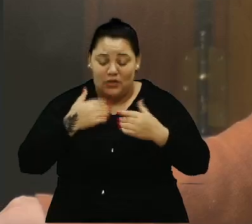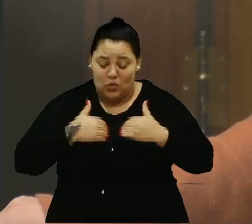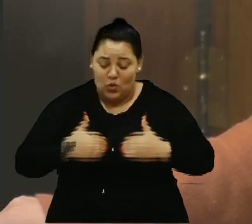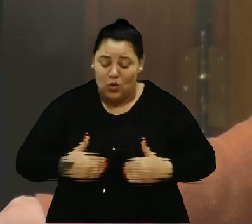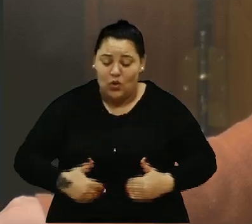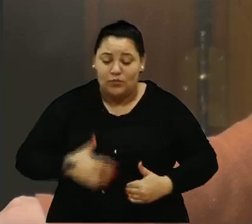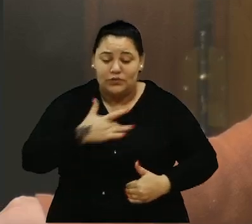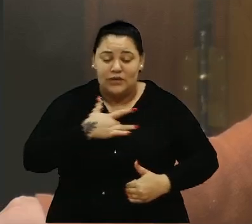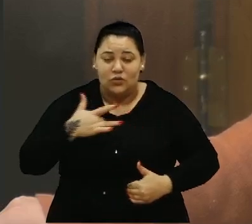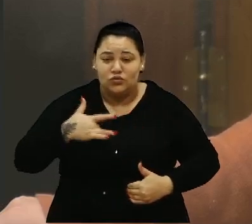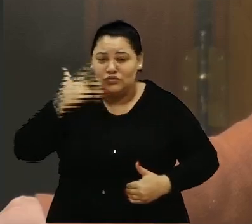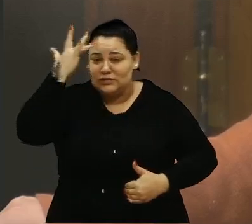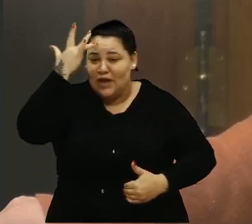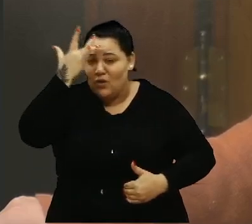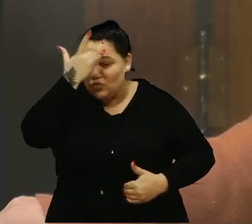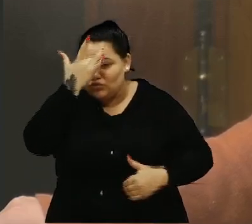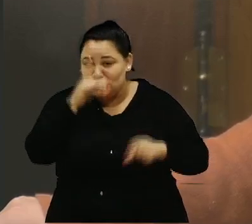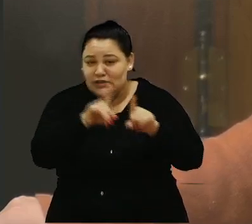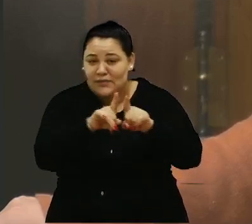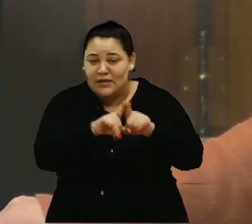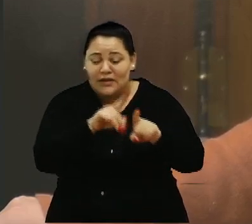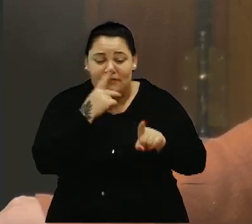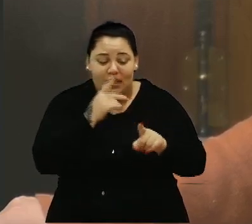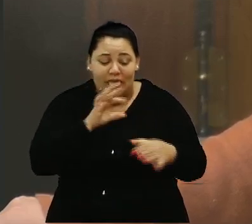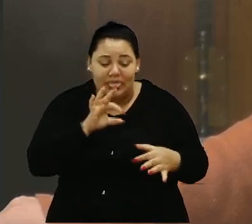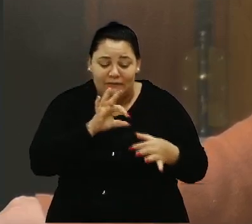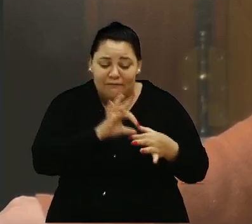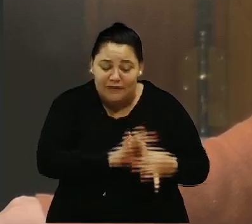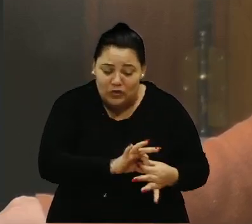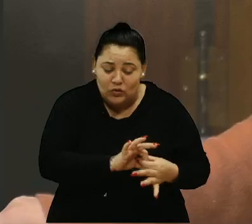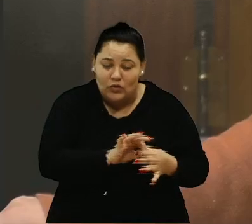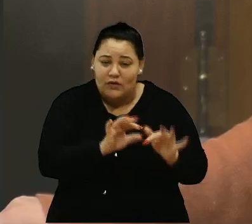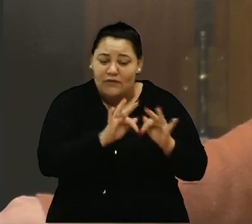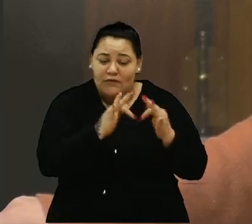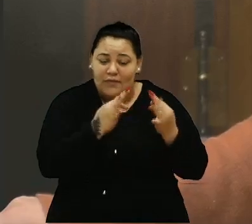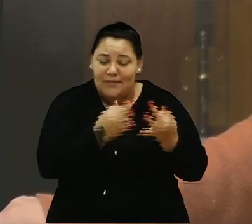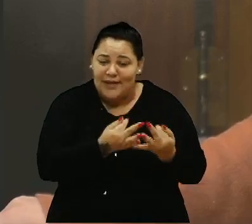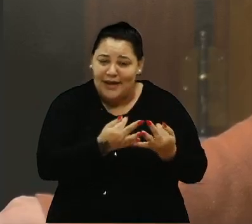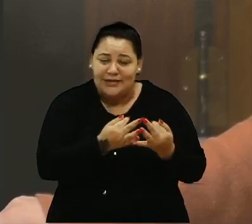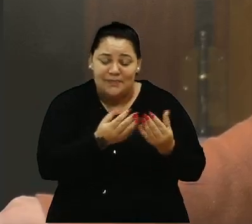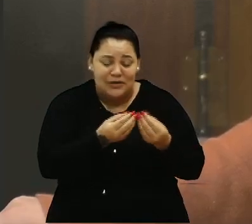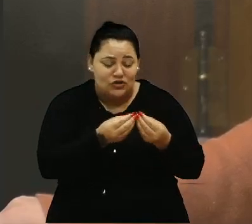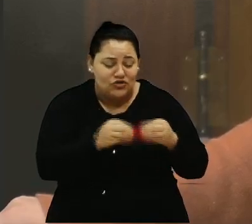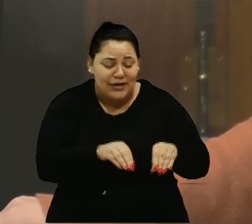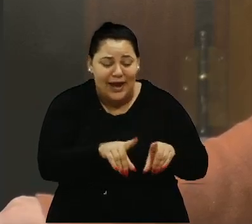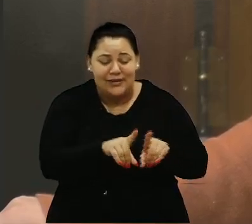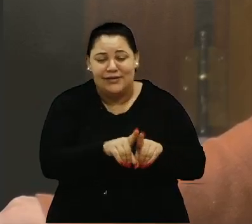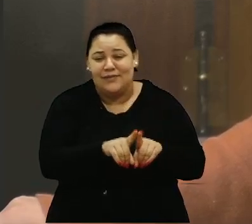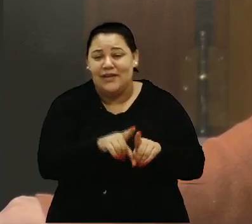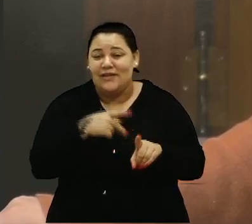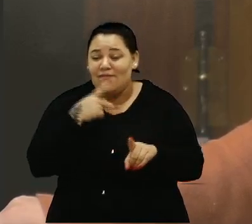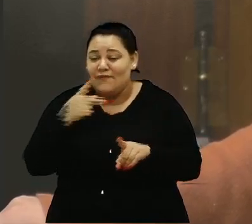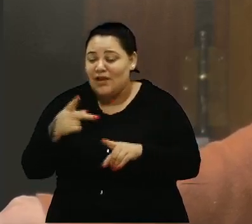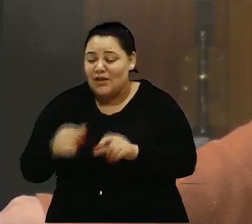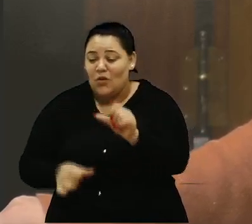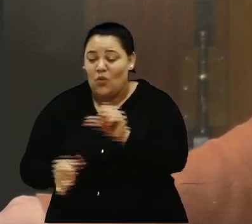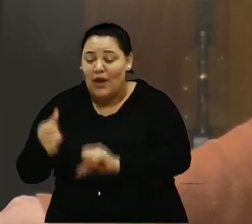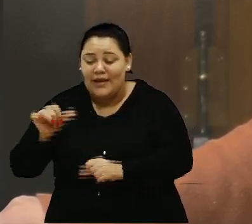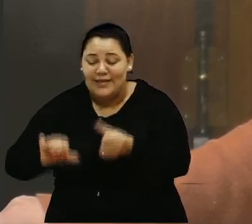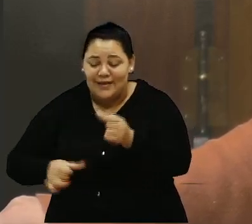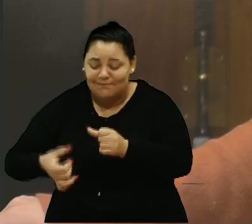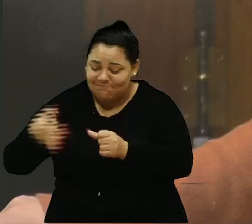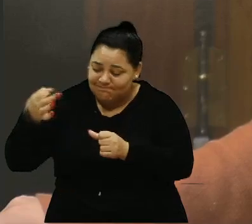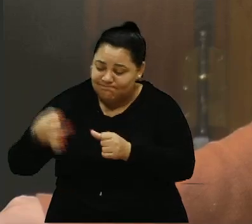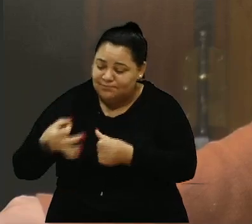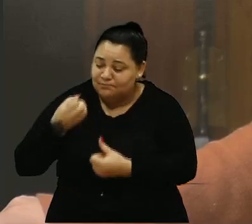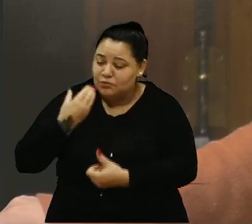saúde mental, a gente está falando de vínculos familiares que são rompidos, a gente está falando de qualidade digna de vida